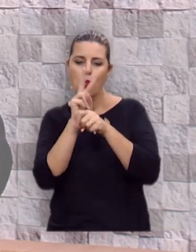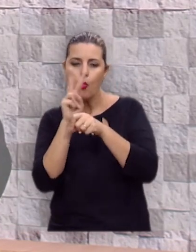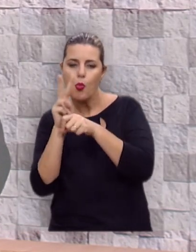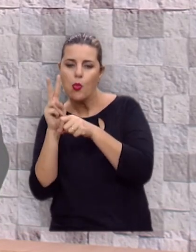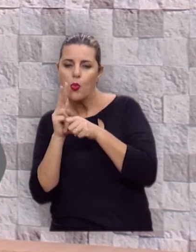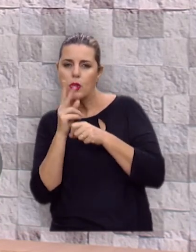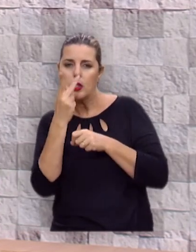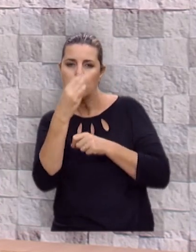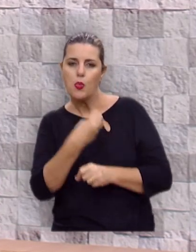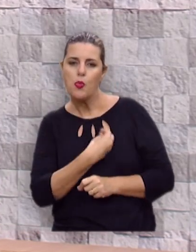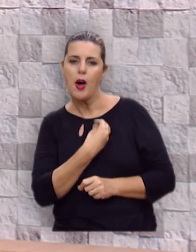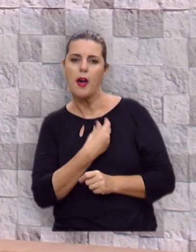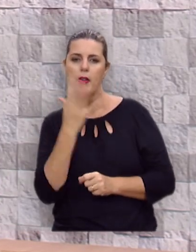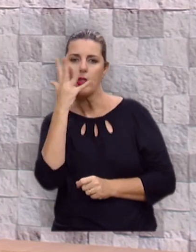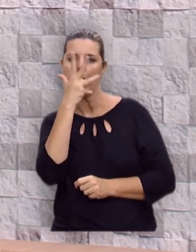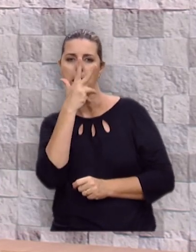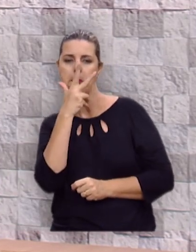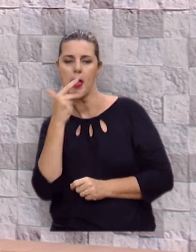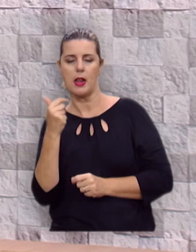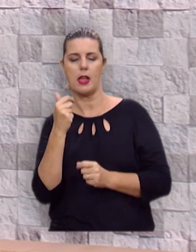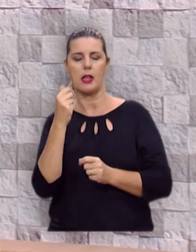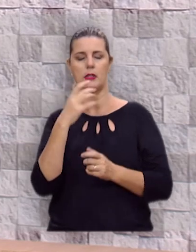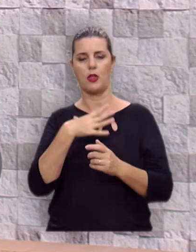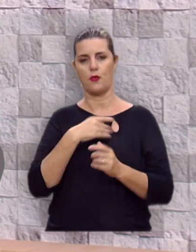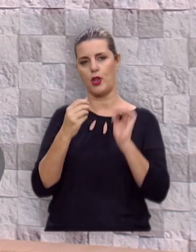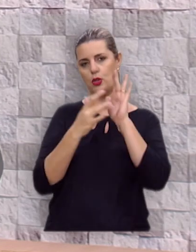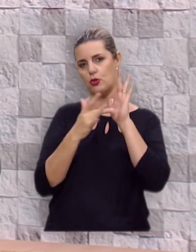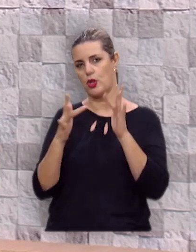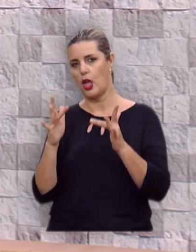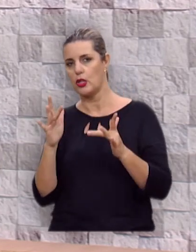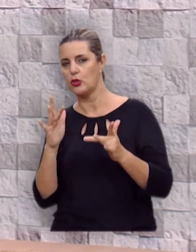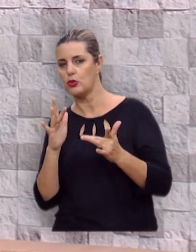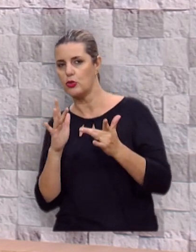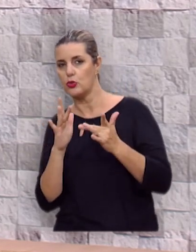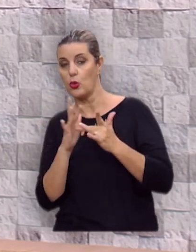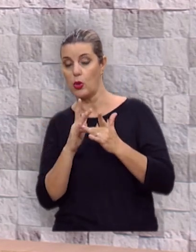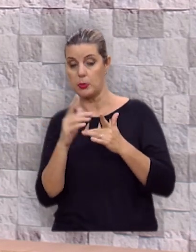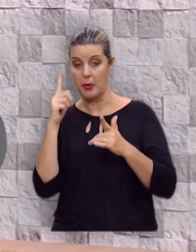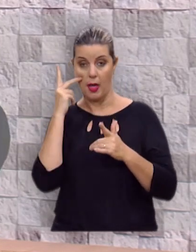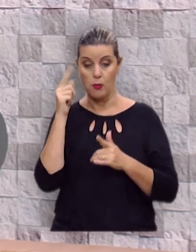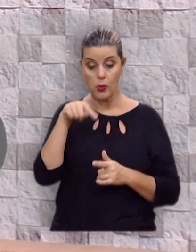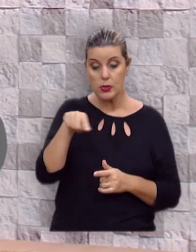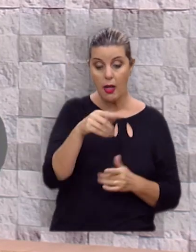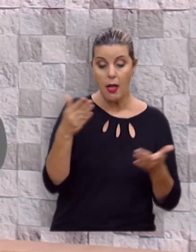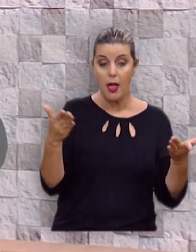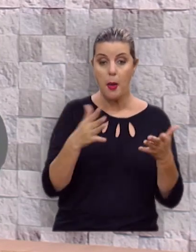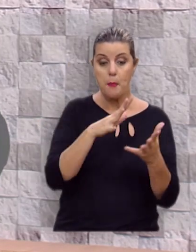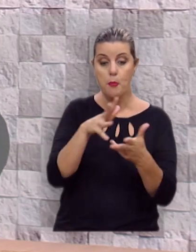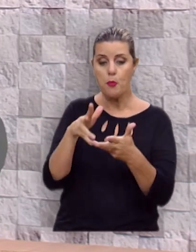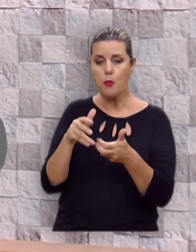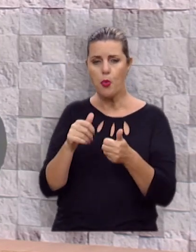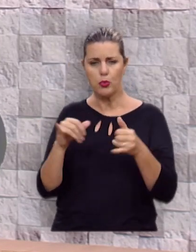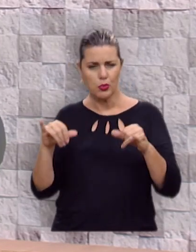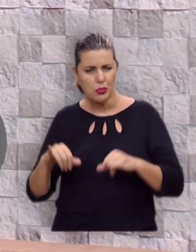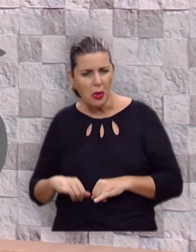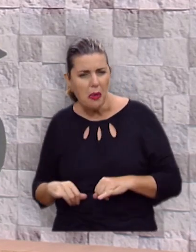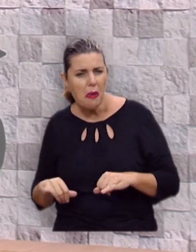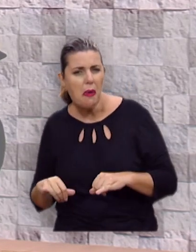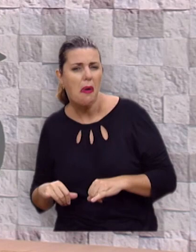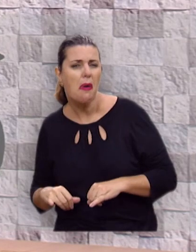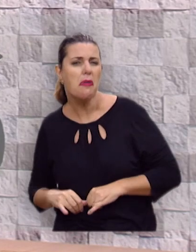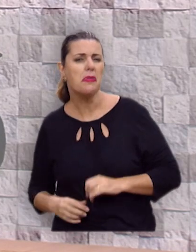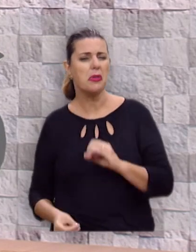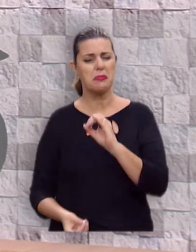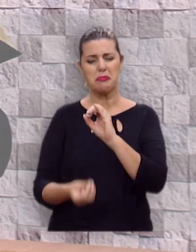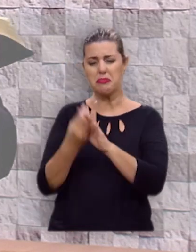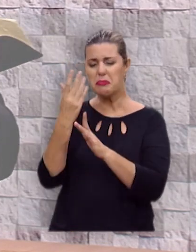esculpindo em você a beleza do seu filho, o caráter do seu filho, para que você neste mundo caído,